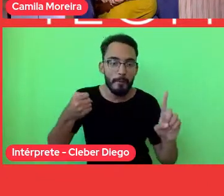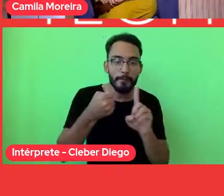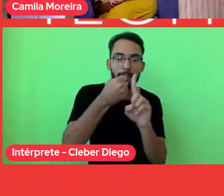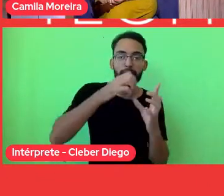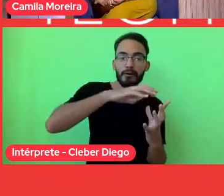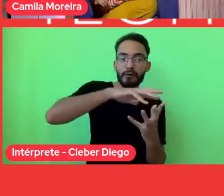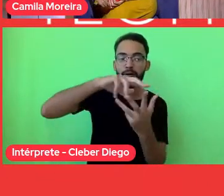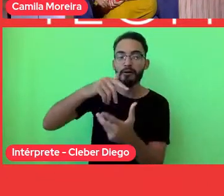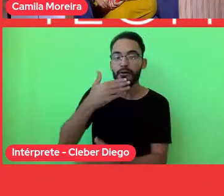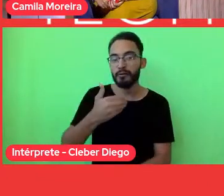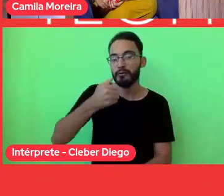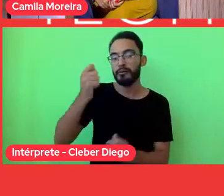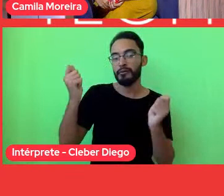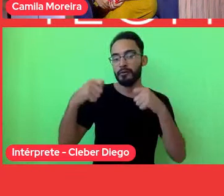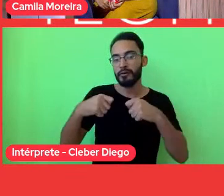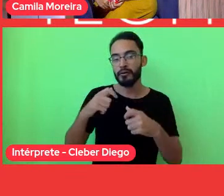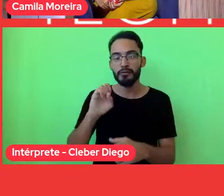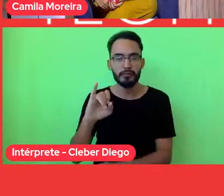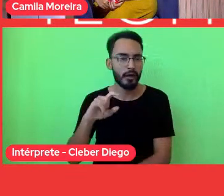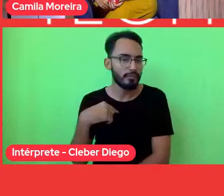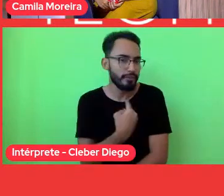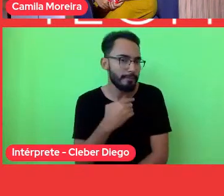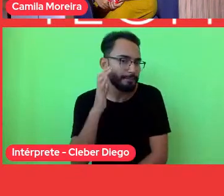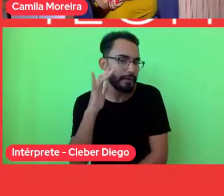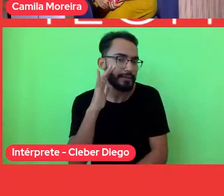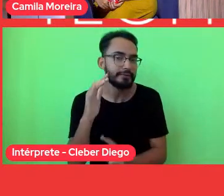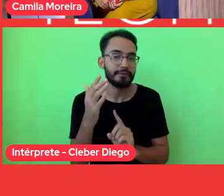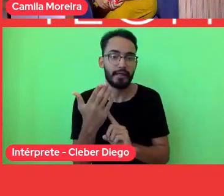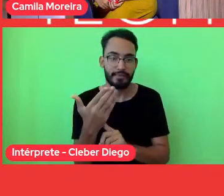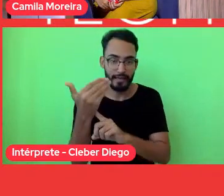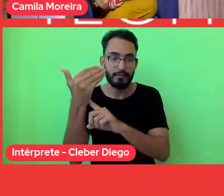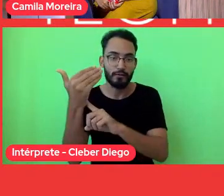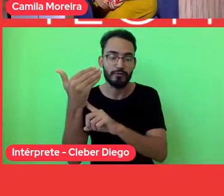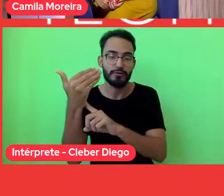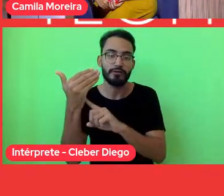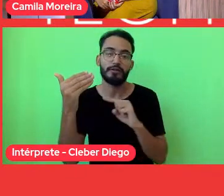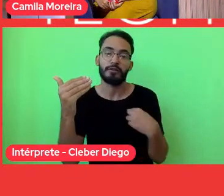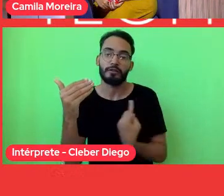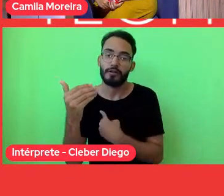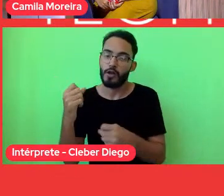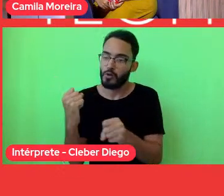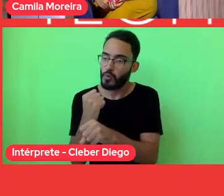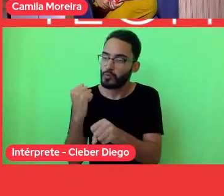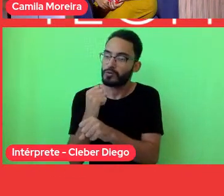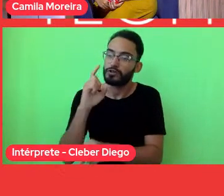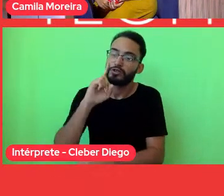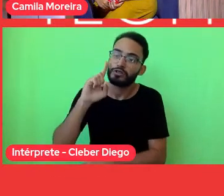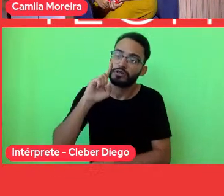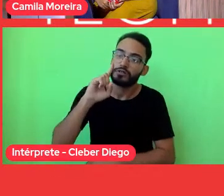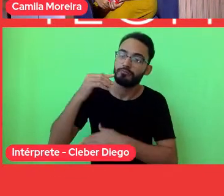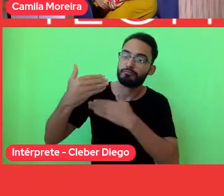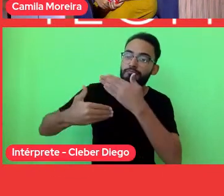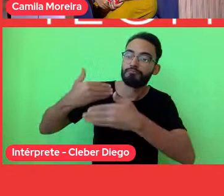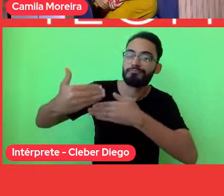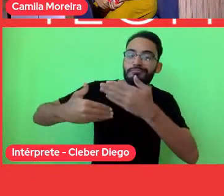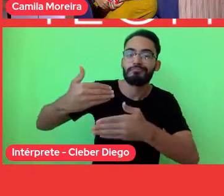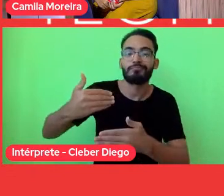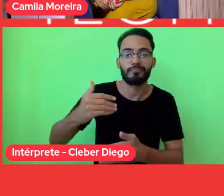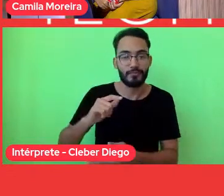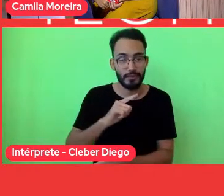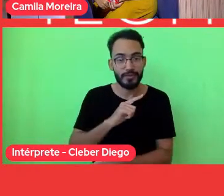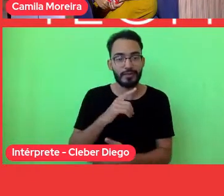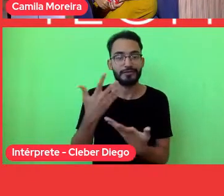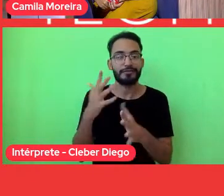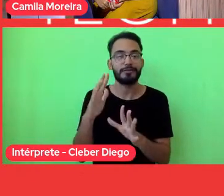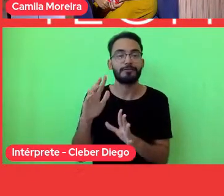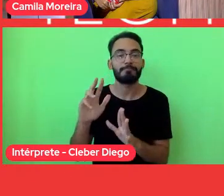né? Se a gente pensa que a tecnologia que a gente constrói no dia a dia tem muito, está impregnada